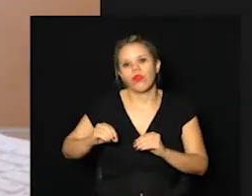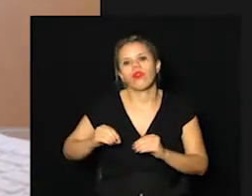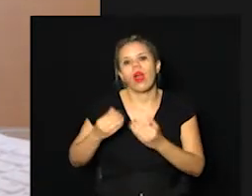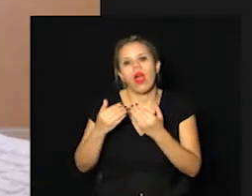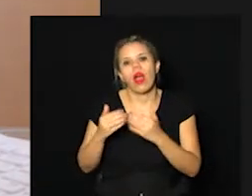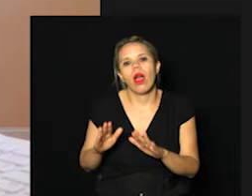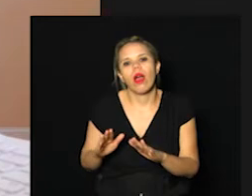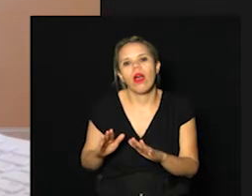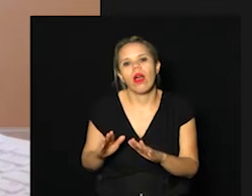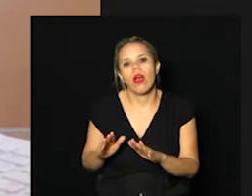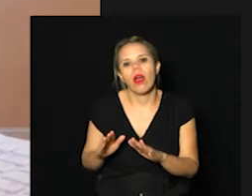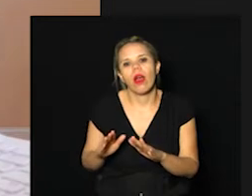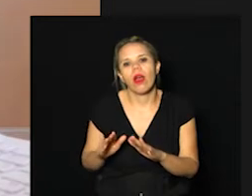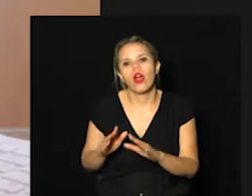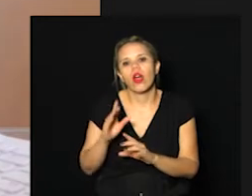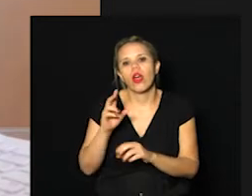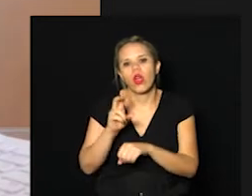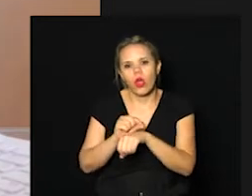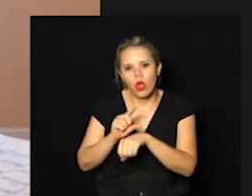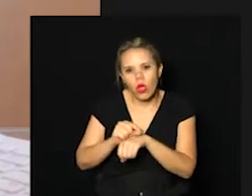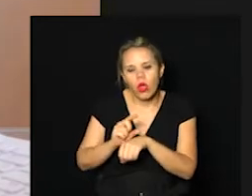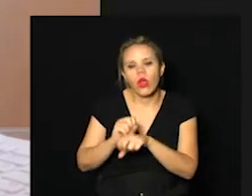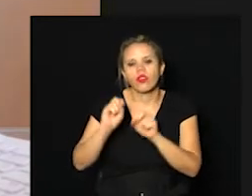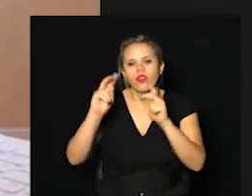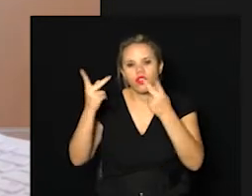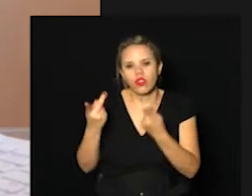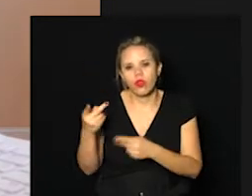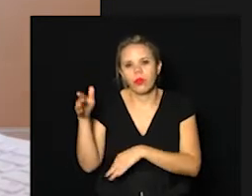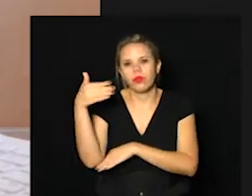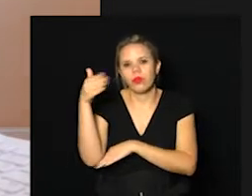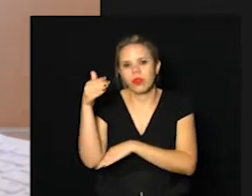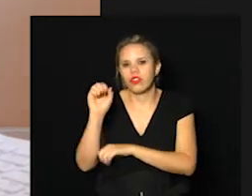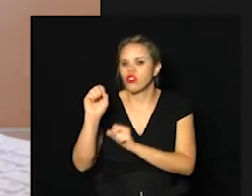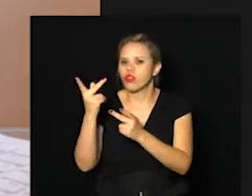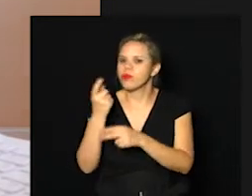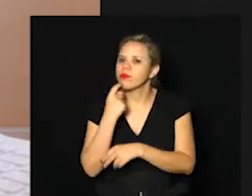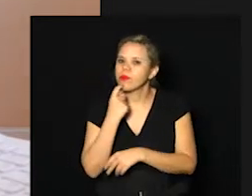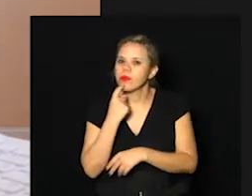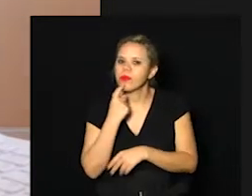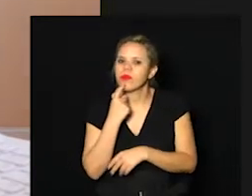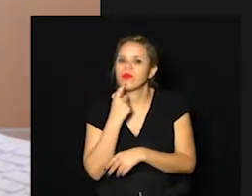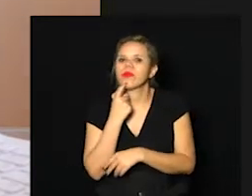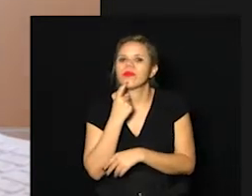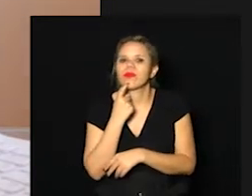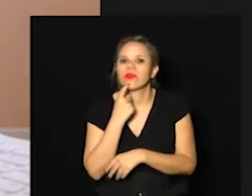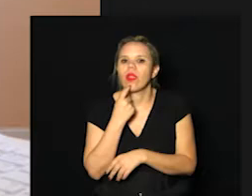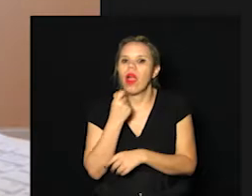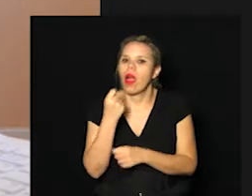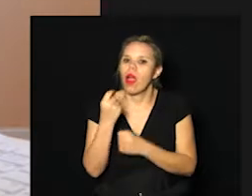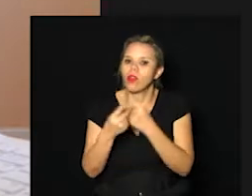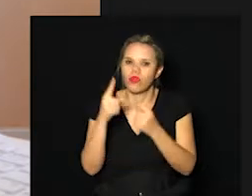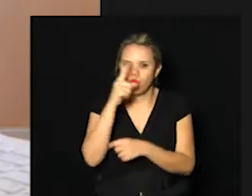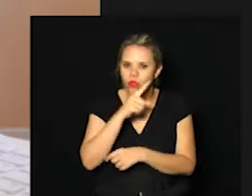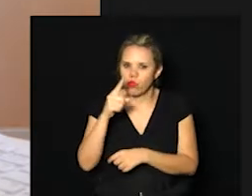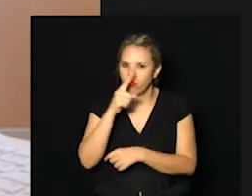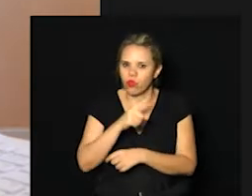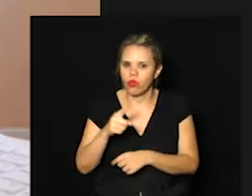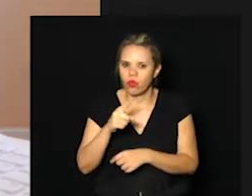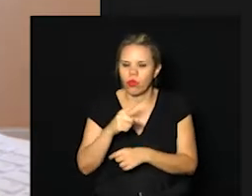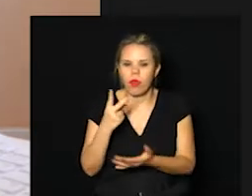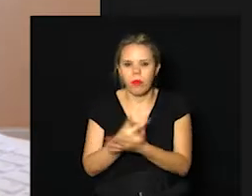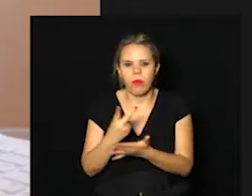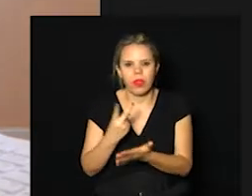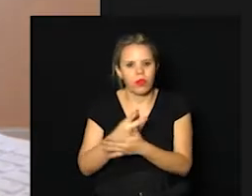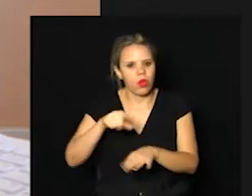abrem então o Parque Dom Pedro, Parque das Bandeiras e o Campinas Shopping, exceto aos domingos, que domingo é o mesmo